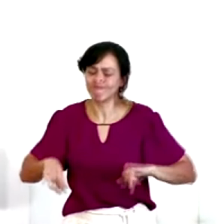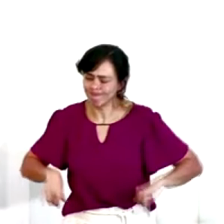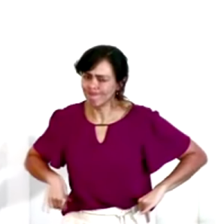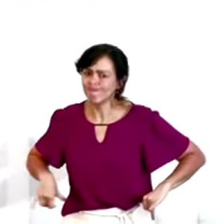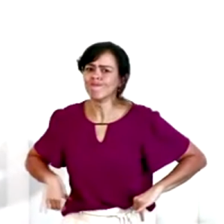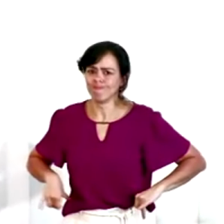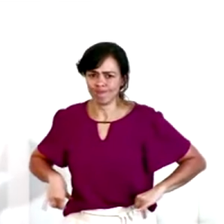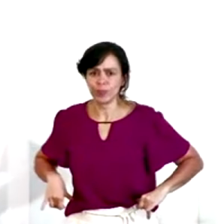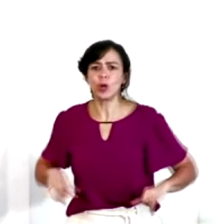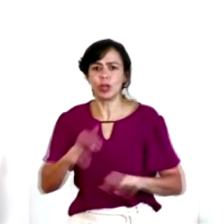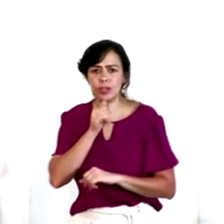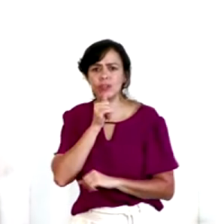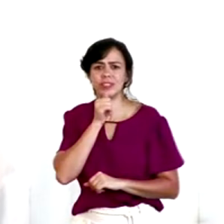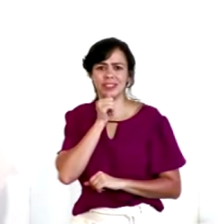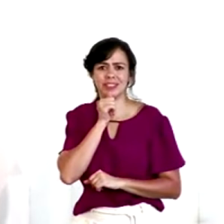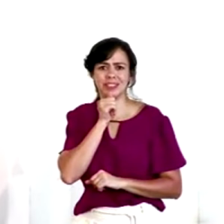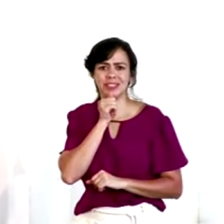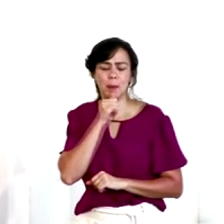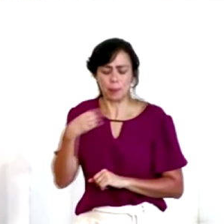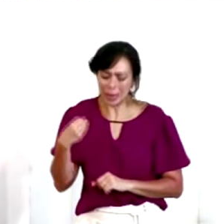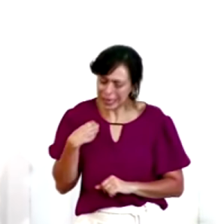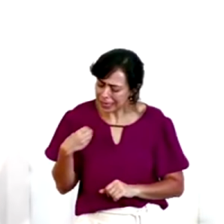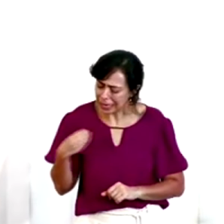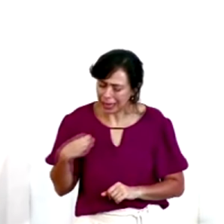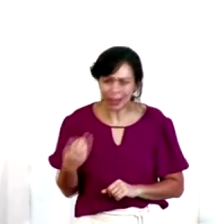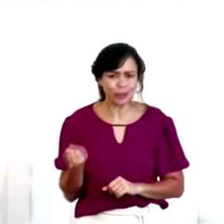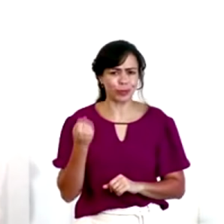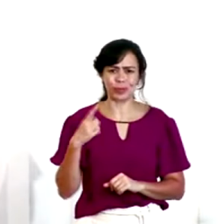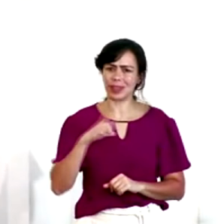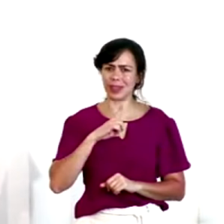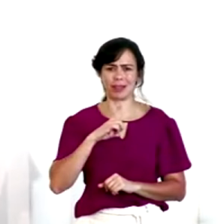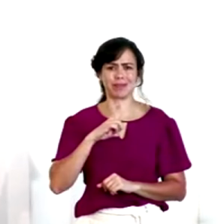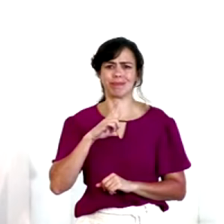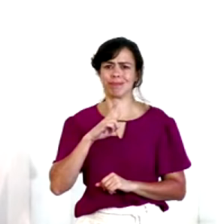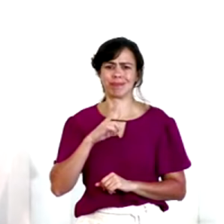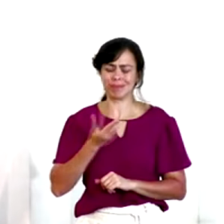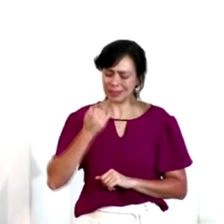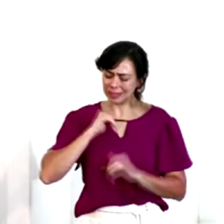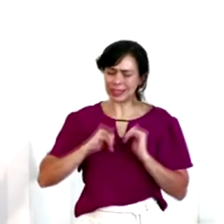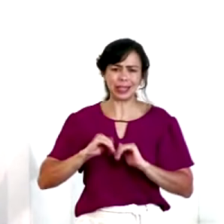espinhos, de lutas e de dificuldades.